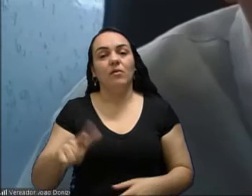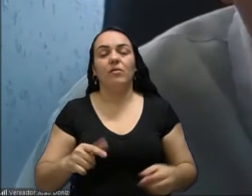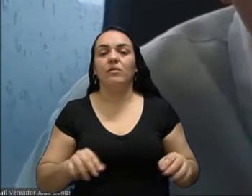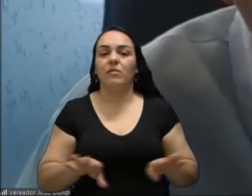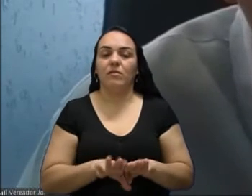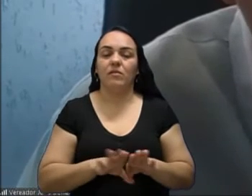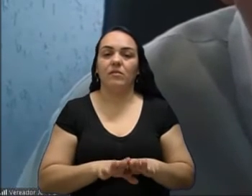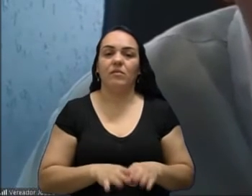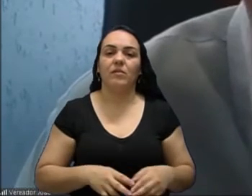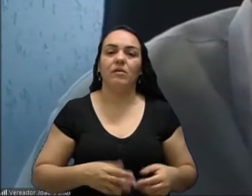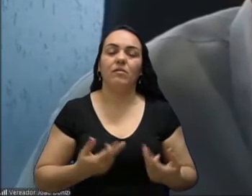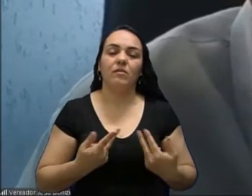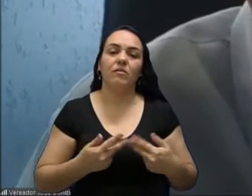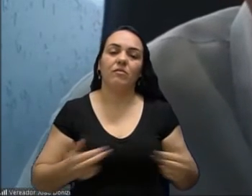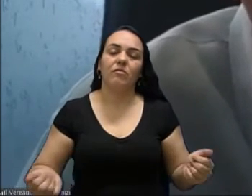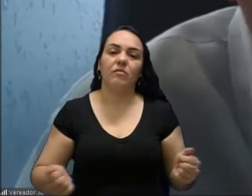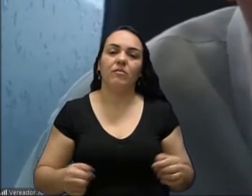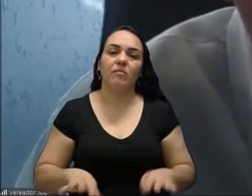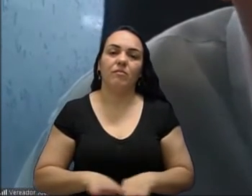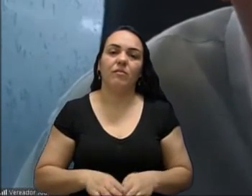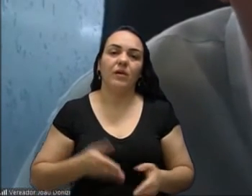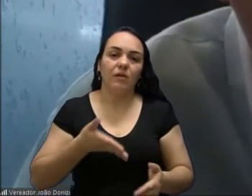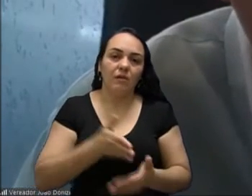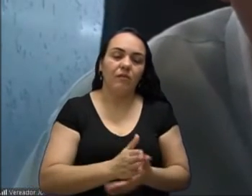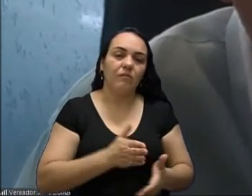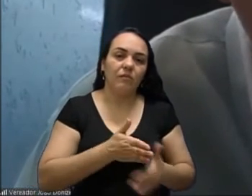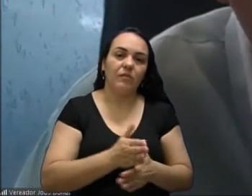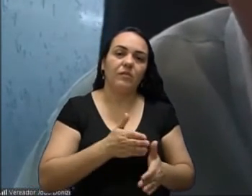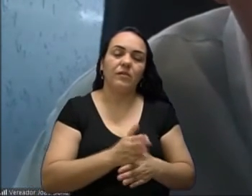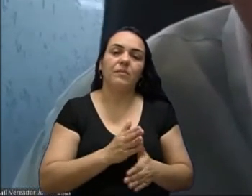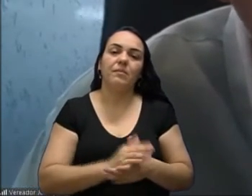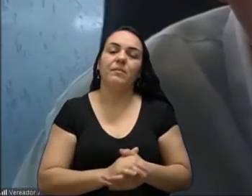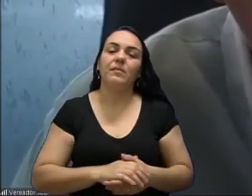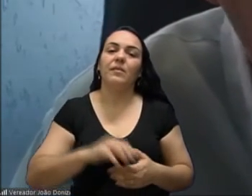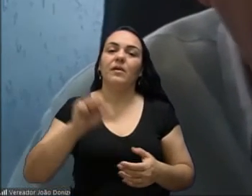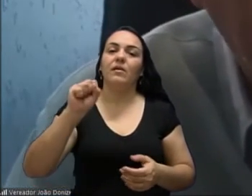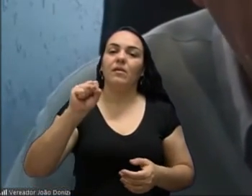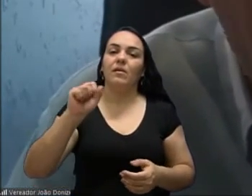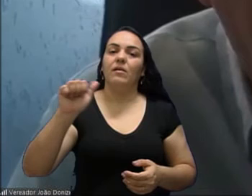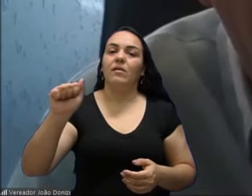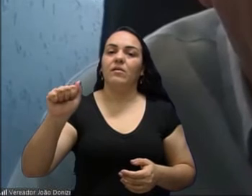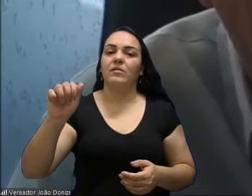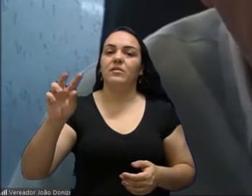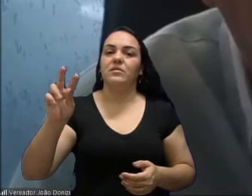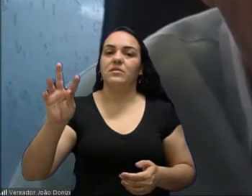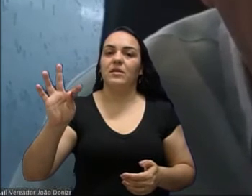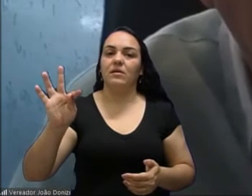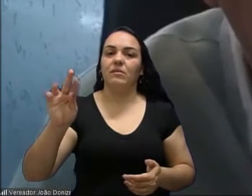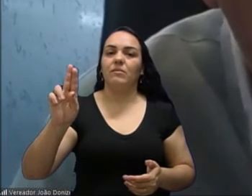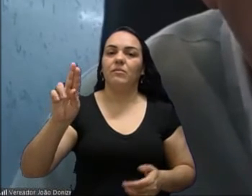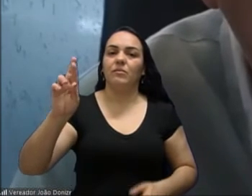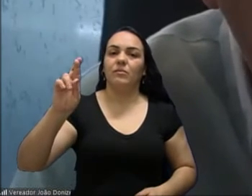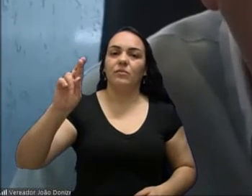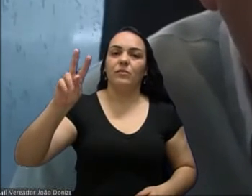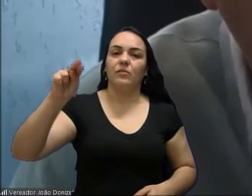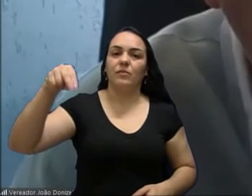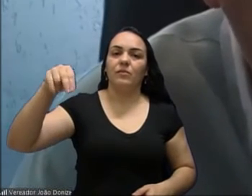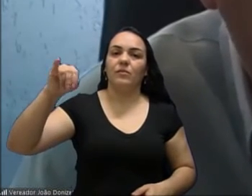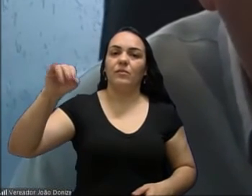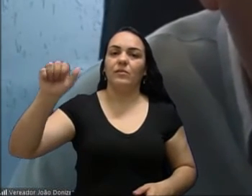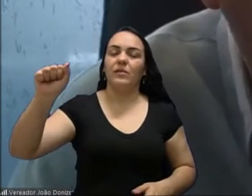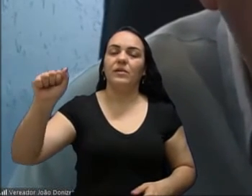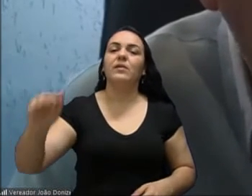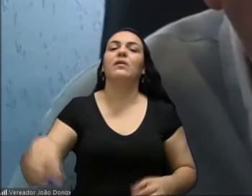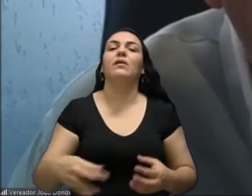é com relação novamente as pessoas entraram lá na área da Saturnia estão queimando a carcaça para retirada de novo